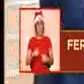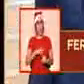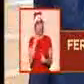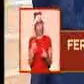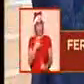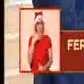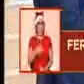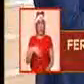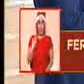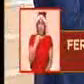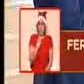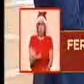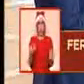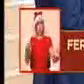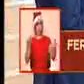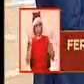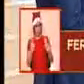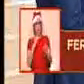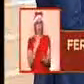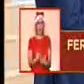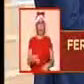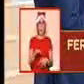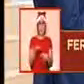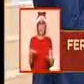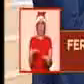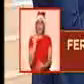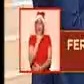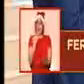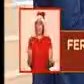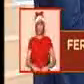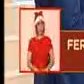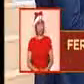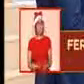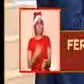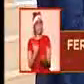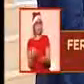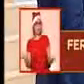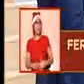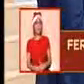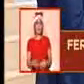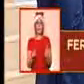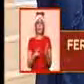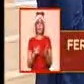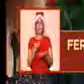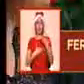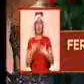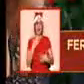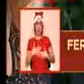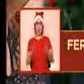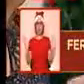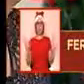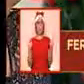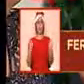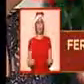ano, generoso, disponível e dar presentes. Sempre. E alegria. Também. Também. E não esperar nada em troca. A não